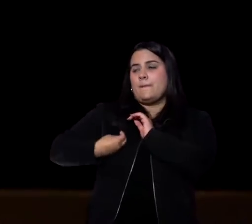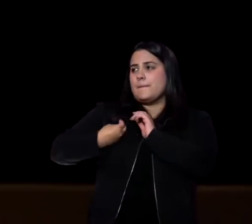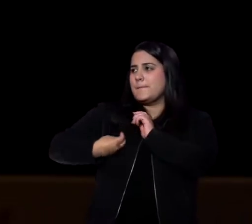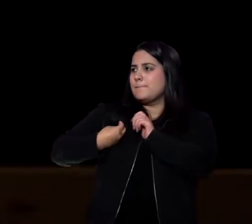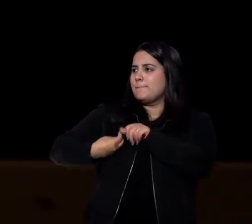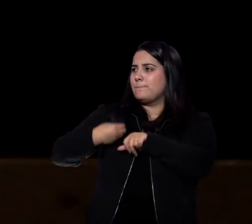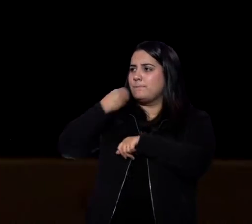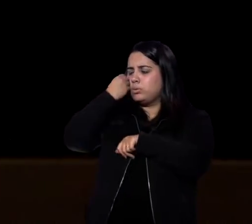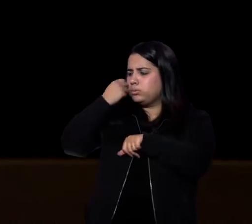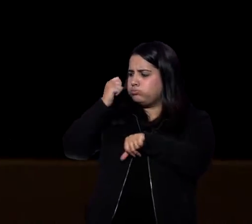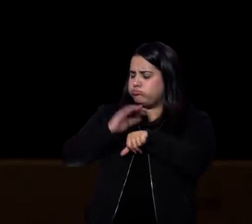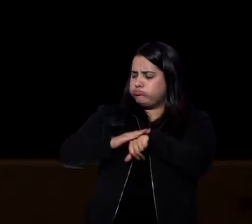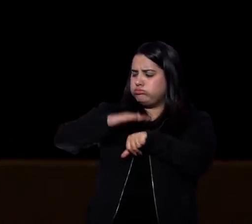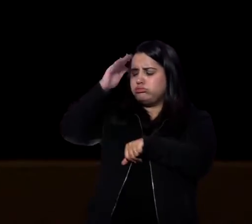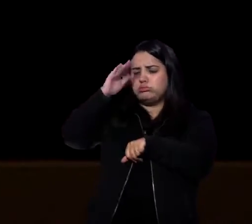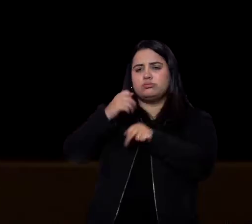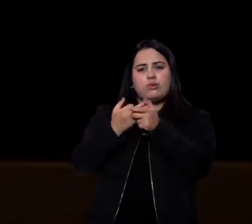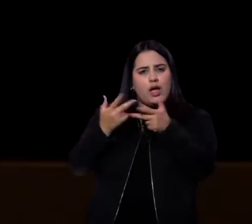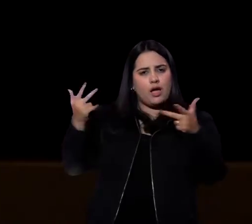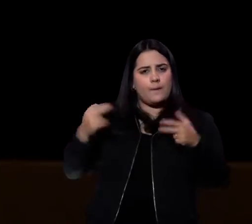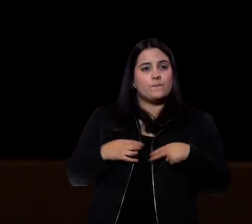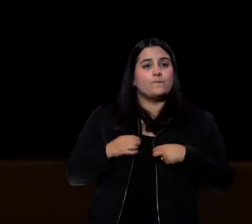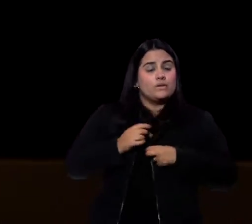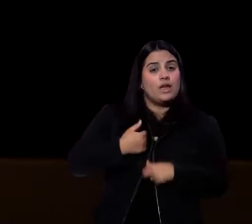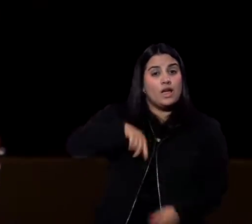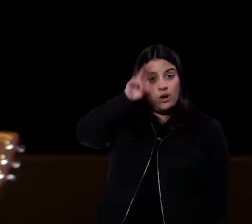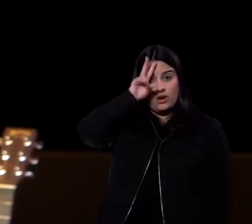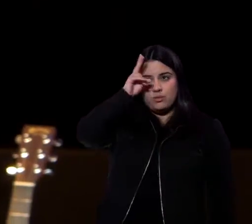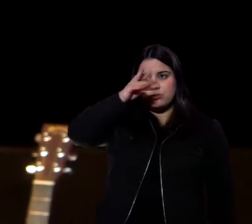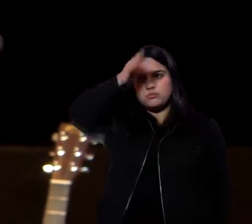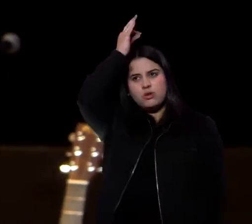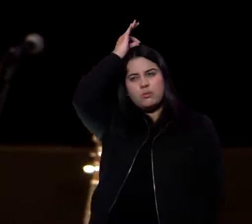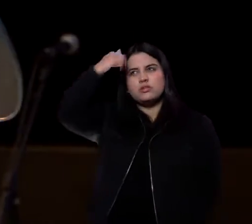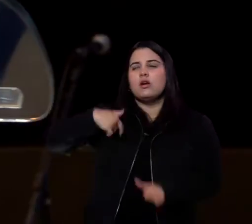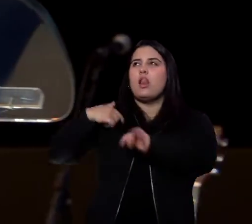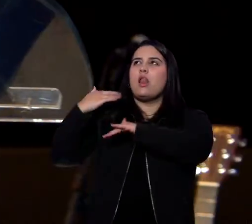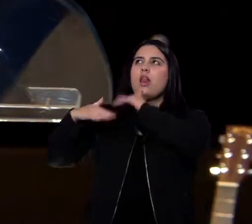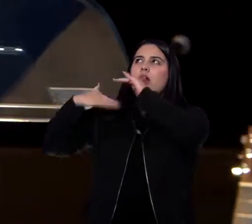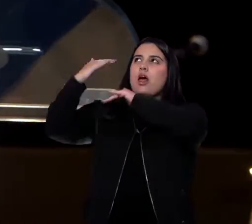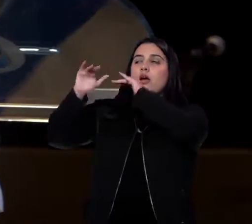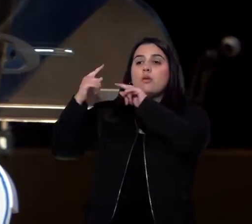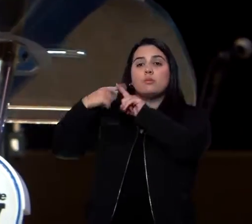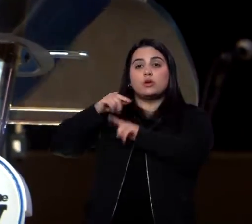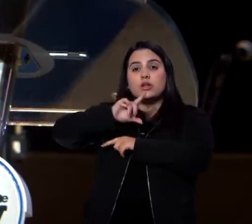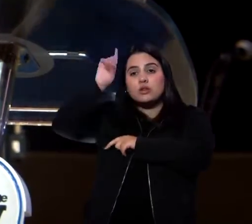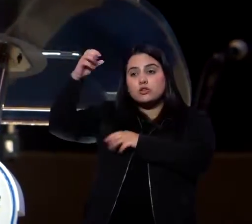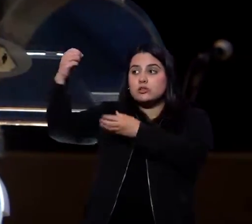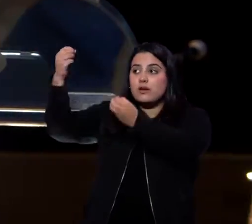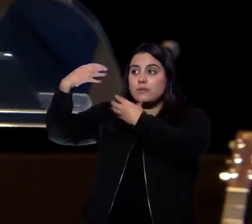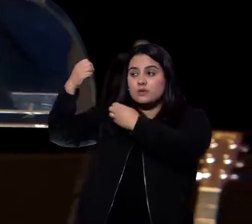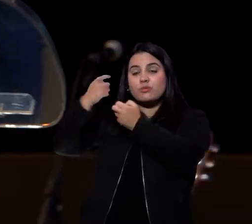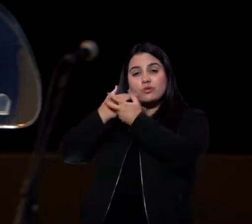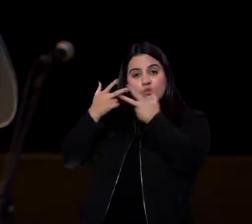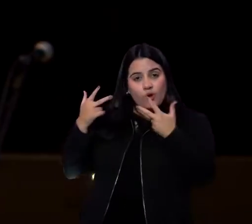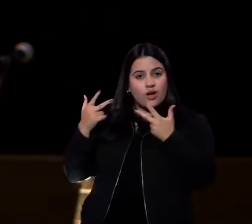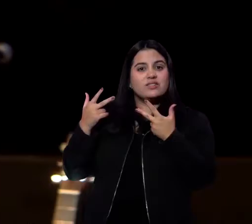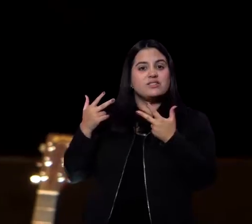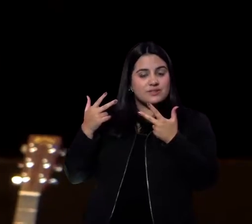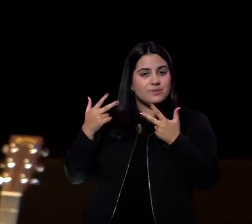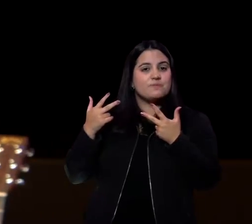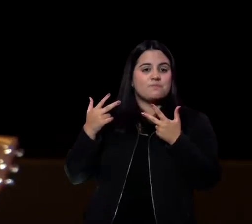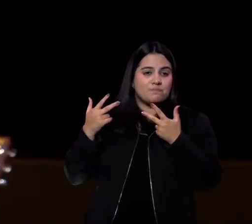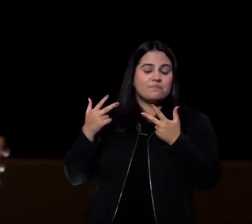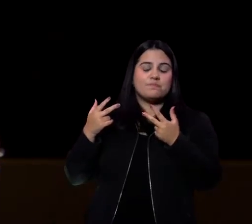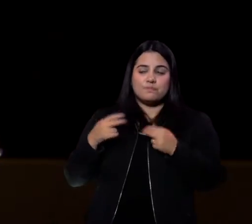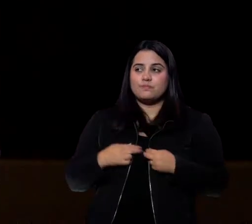cresci espiritualmente nesse tempo, porque Deus foi me ensinando coisas que Ele ainda estaria trabalhando, mesmo quando eu não estivesse vendo.